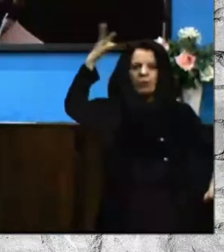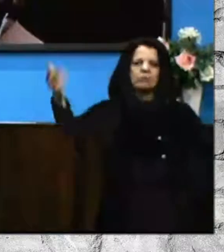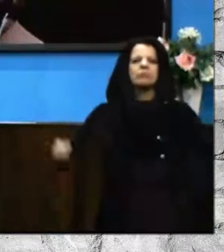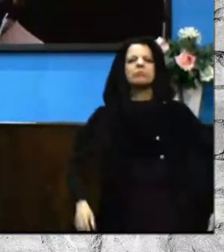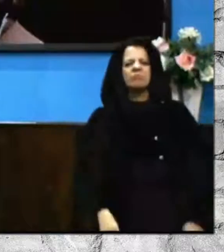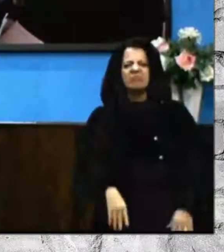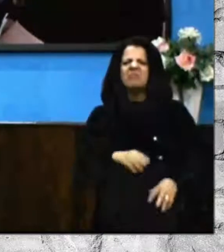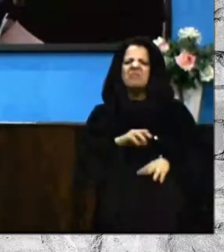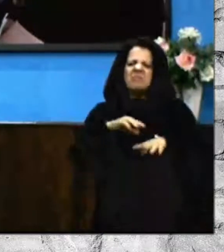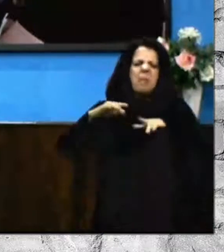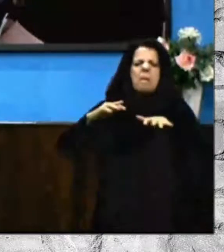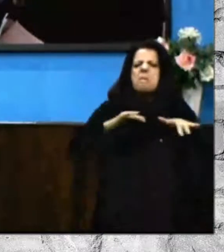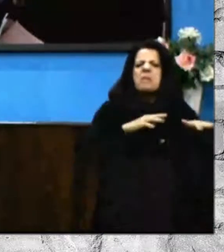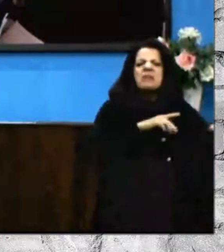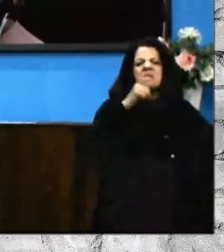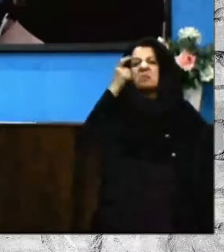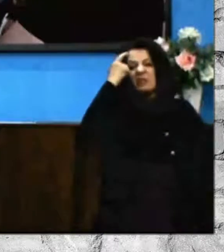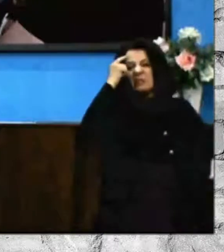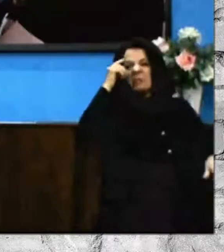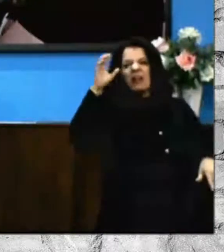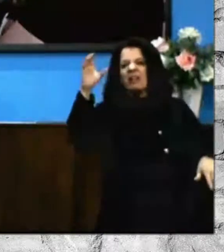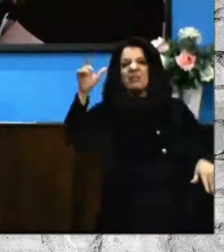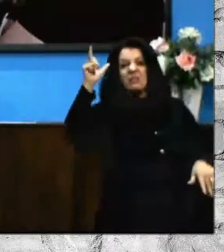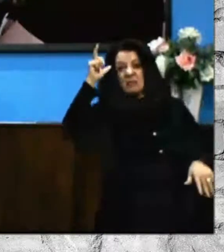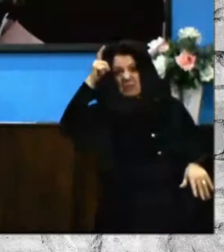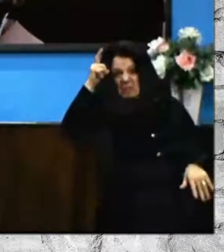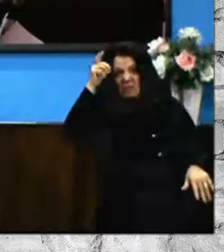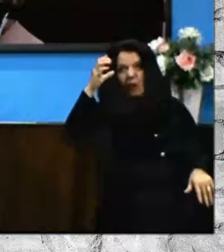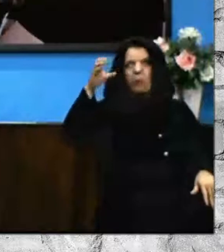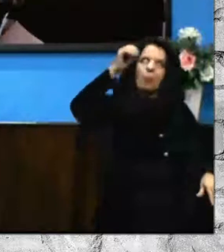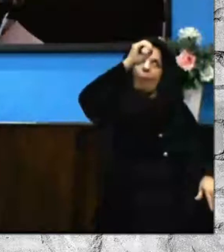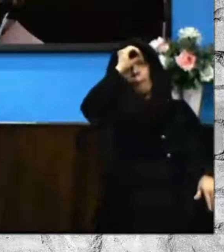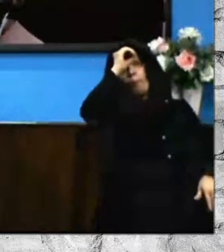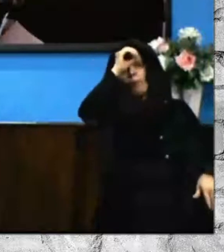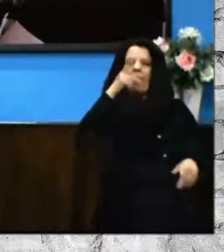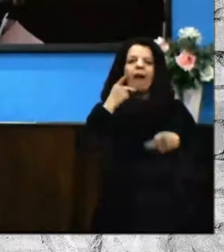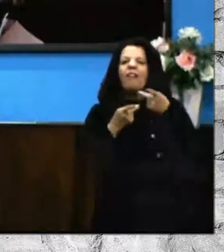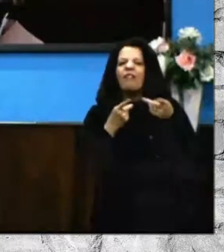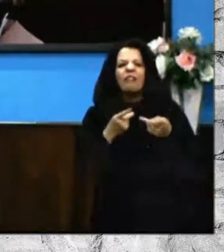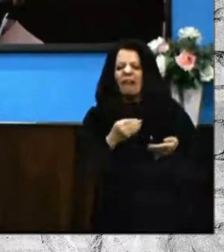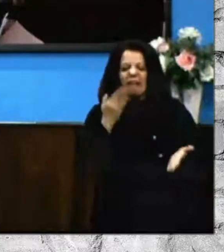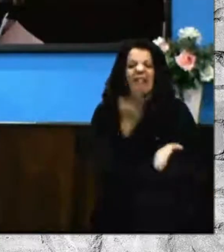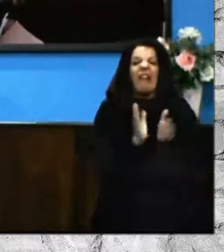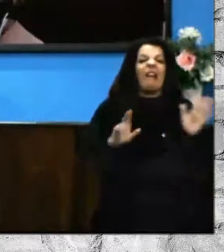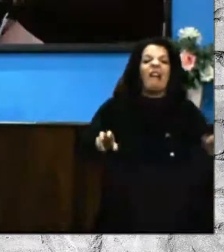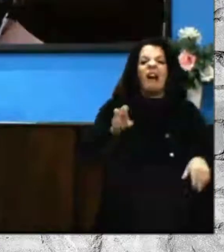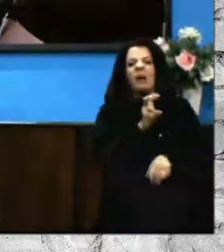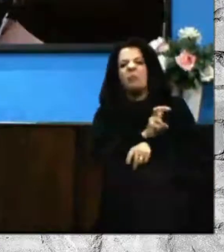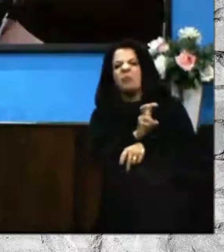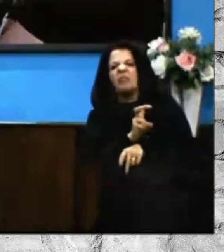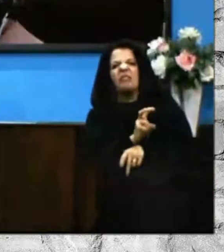Muita gente acha que o diabo é bobo, tanto que vivem dizendo que pisam na cabeça da serpente, que fazem do diabo